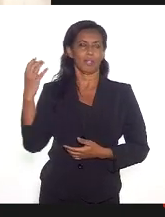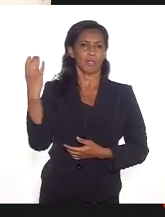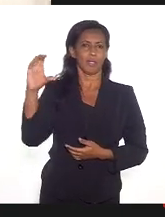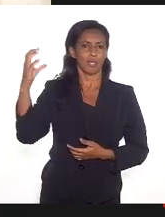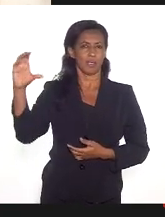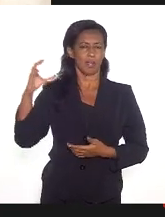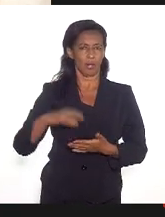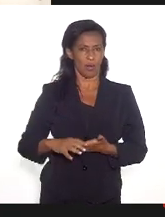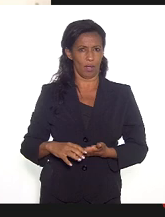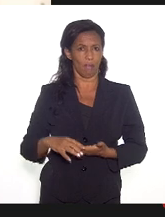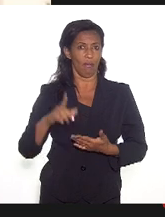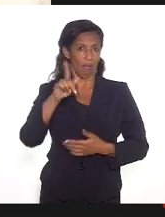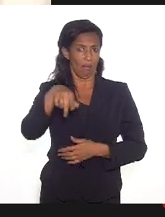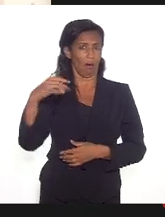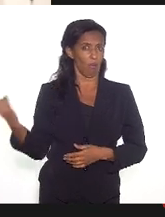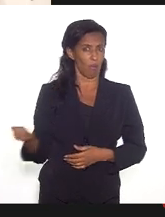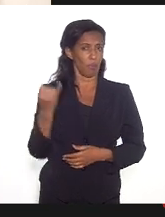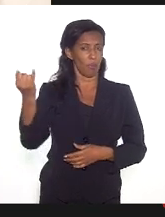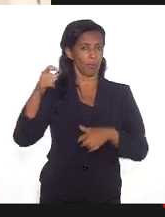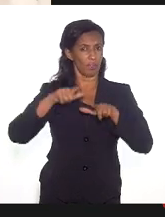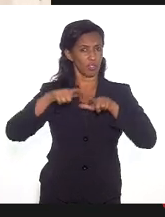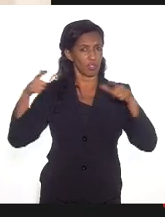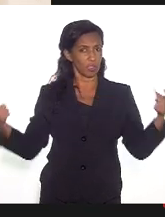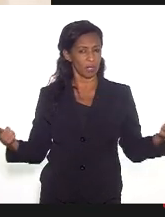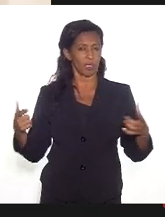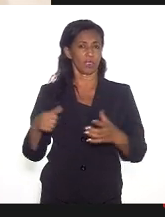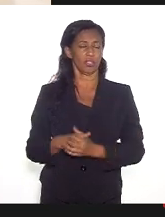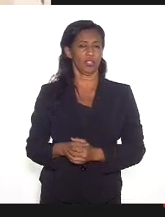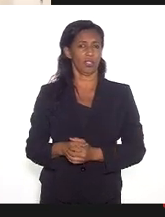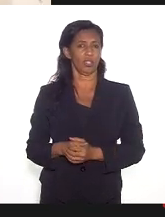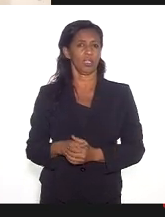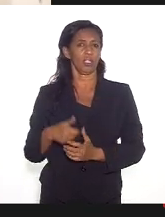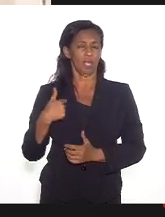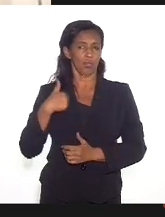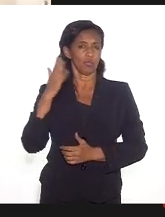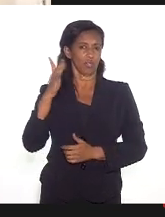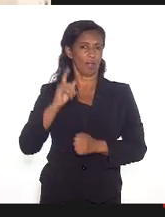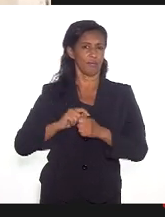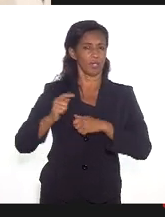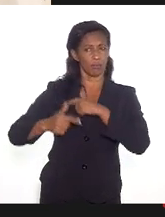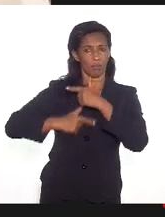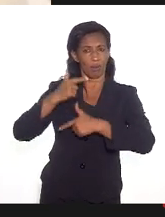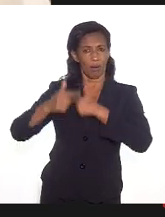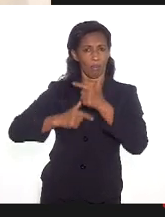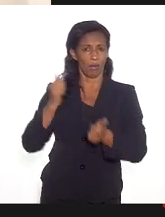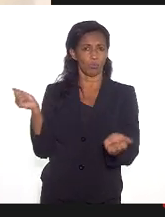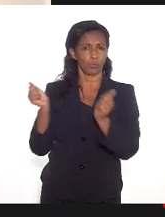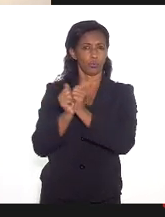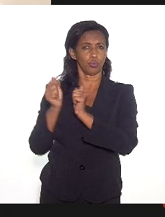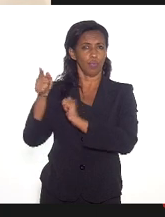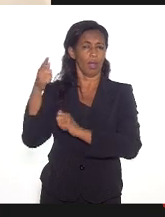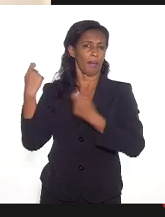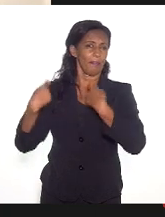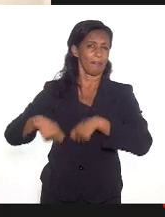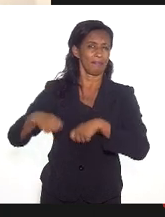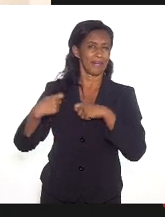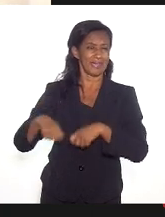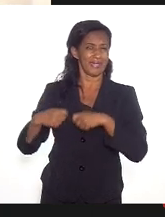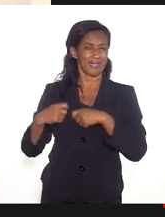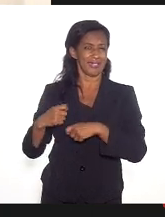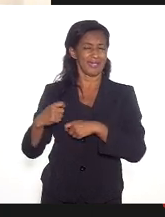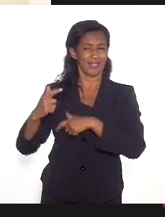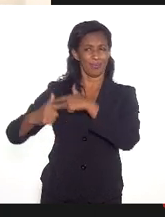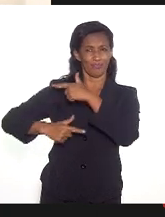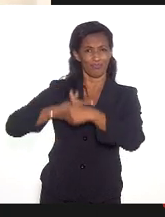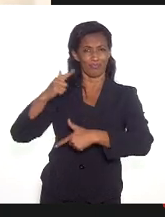É uma oportunidade muito grande, eu tive a oportunidade de fazer um trabalho junto com eles, precisa ali de uma dragagem